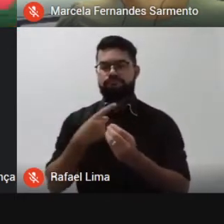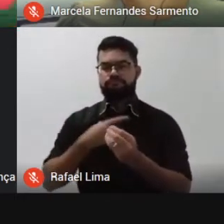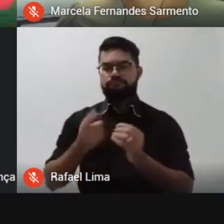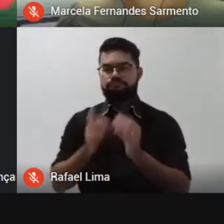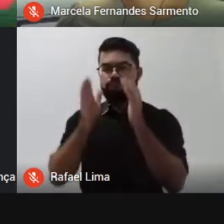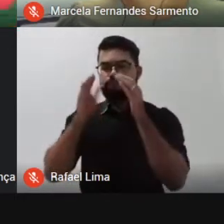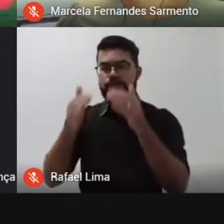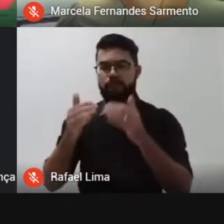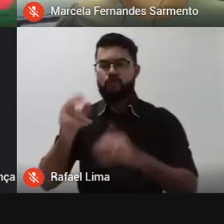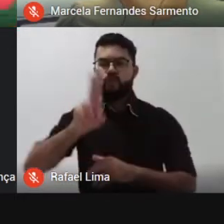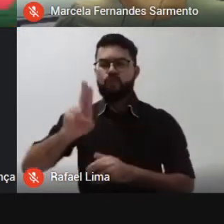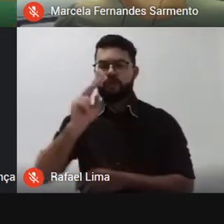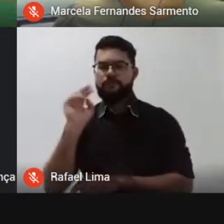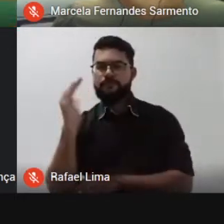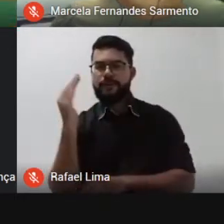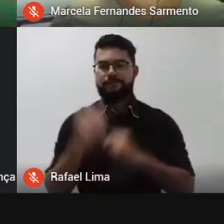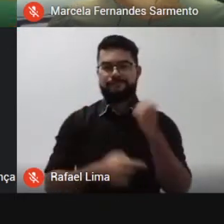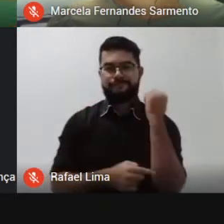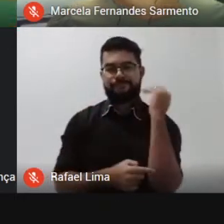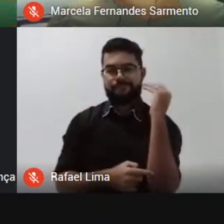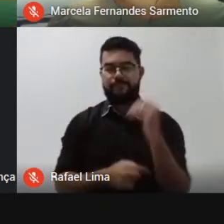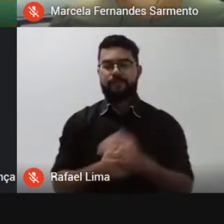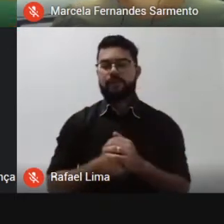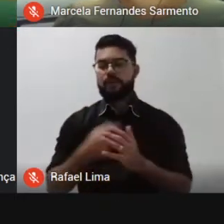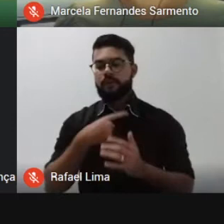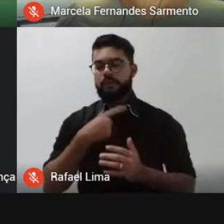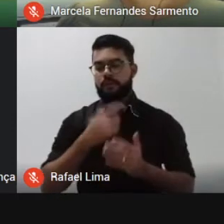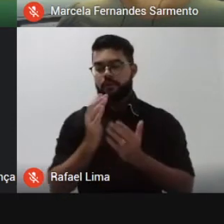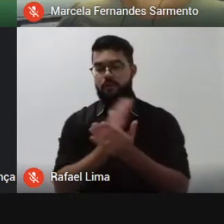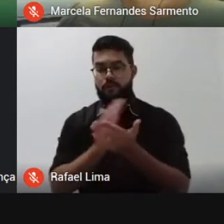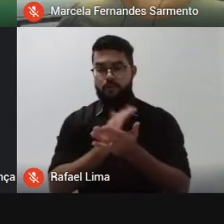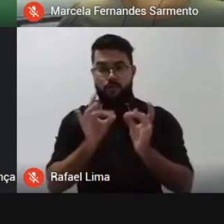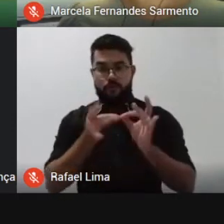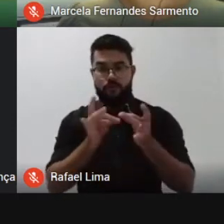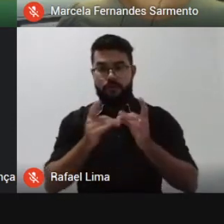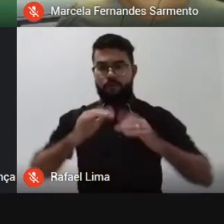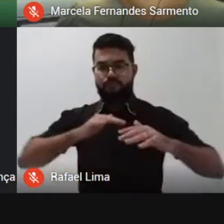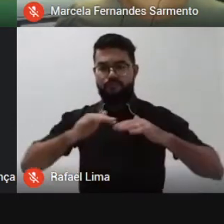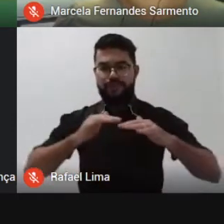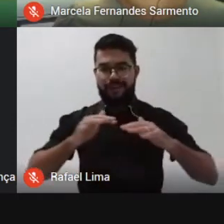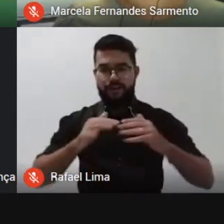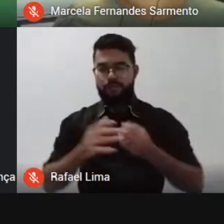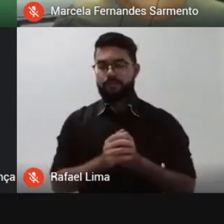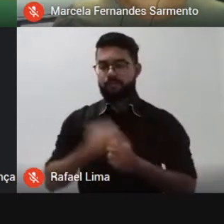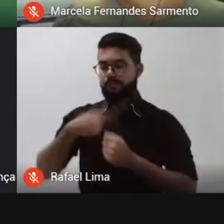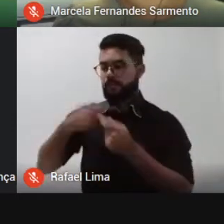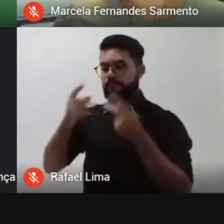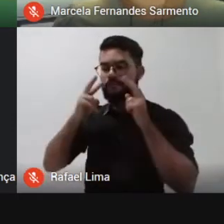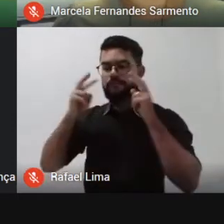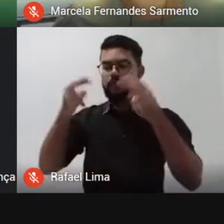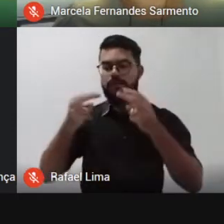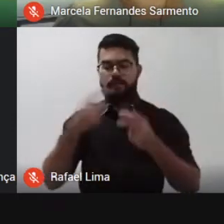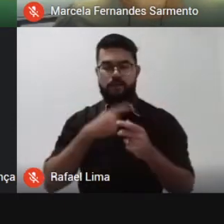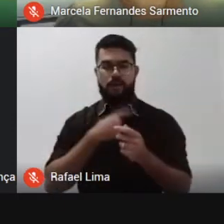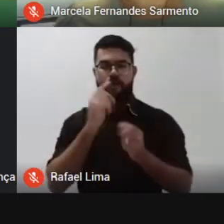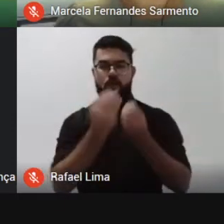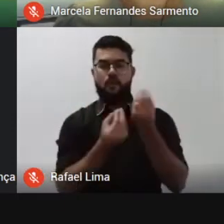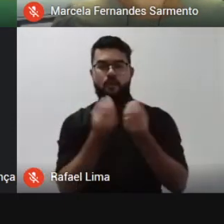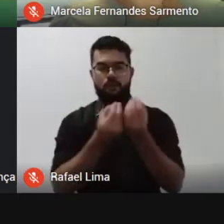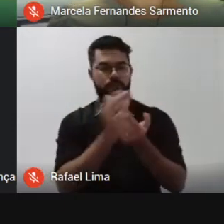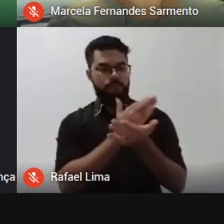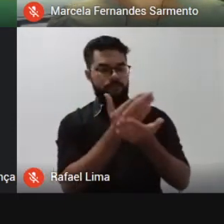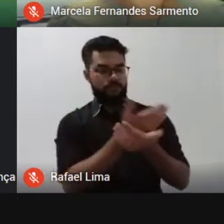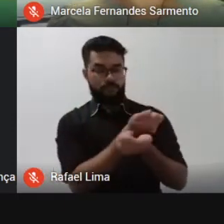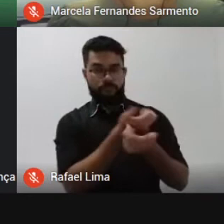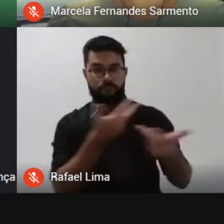oficina de imobiliário física, vocês estão vendo aí que se repete muito com algumas coisas que o